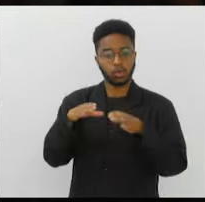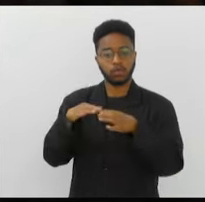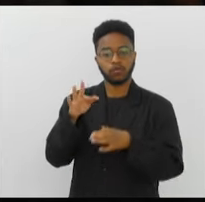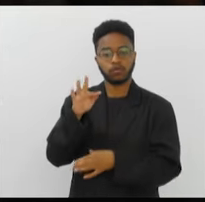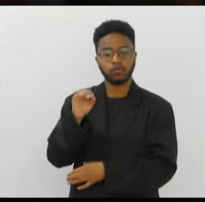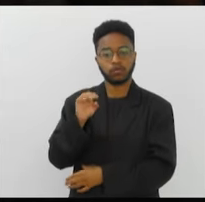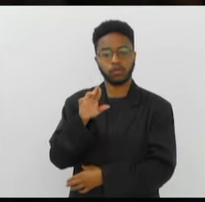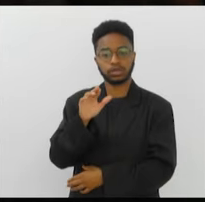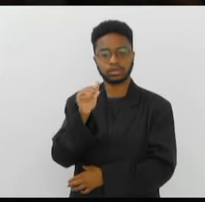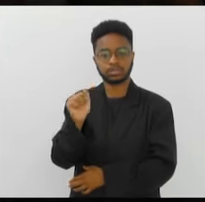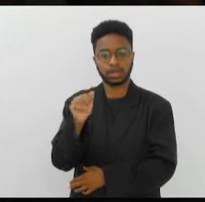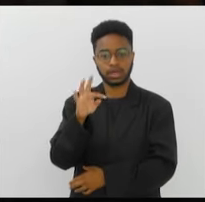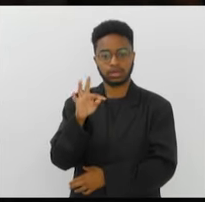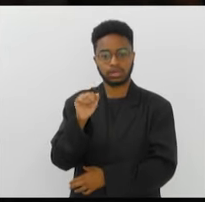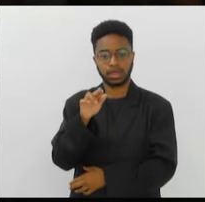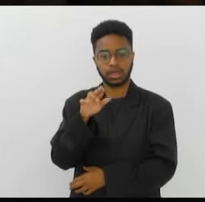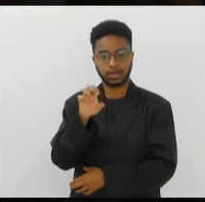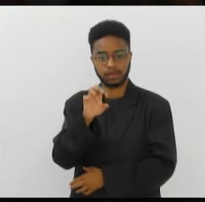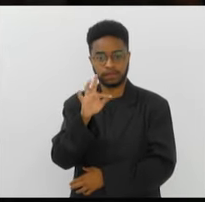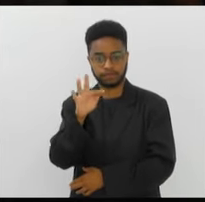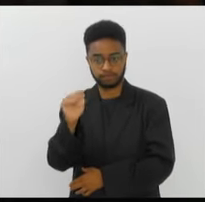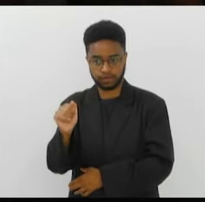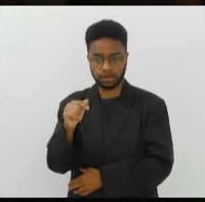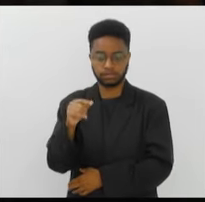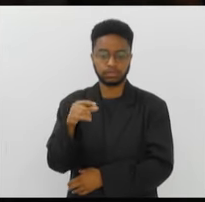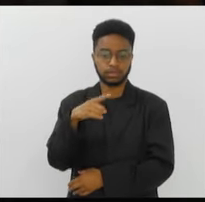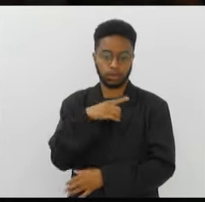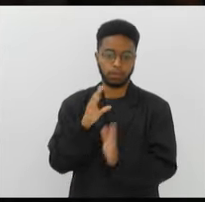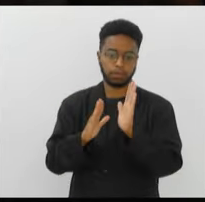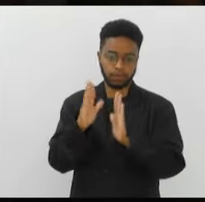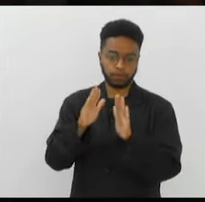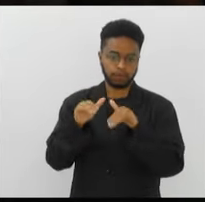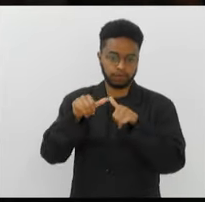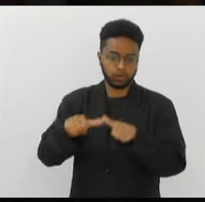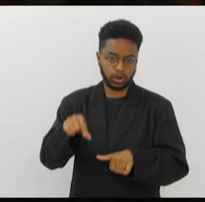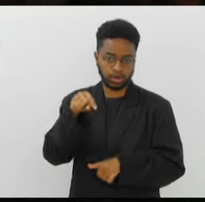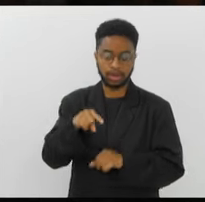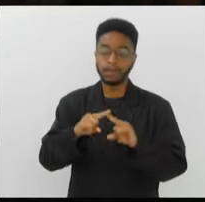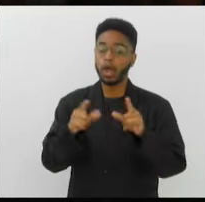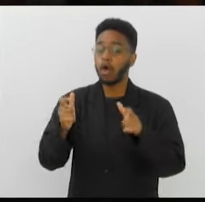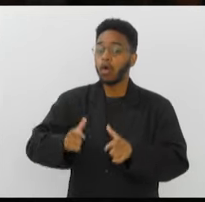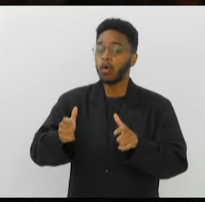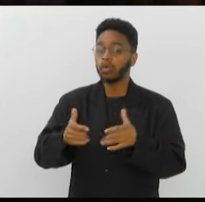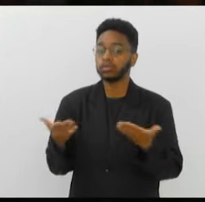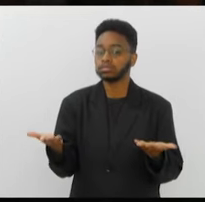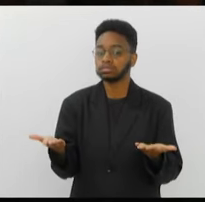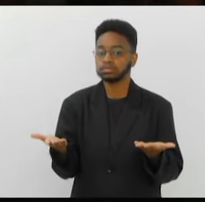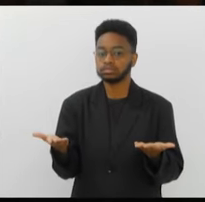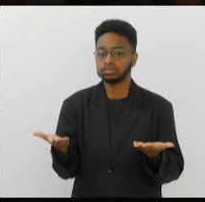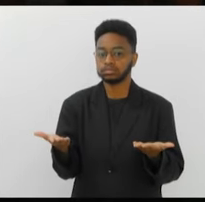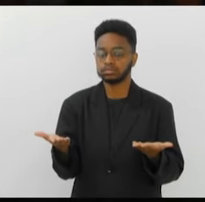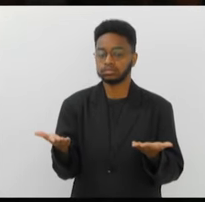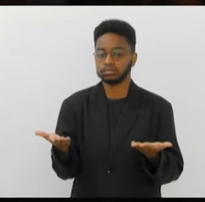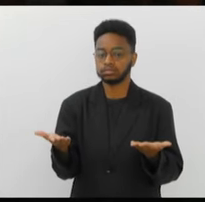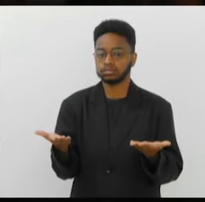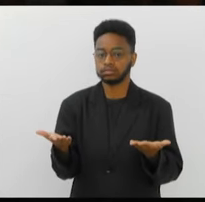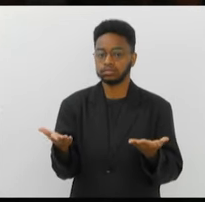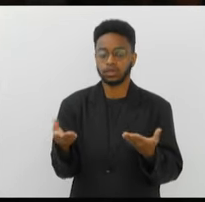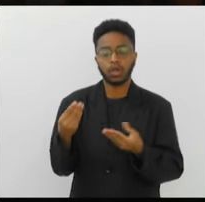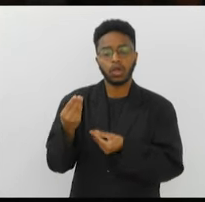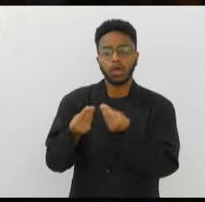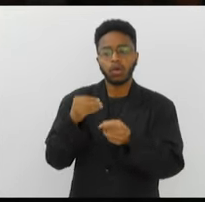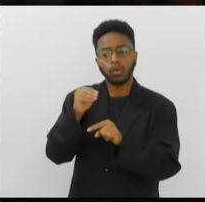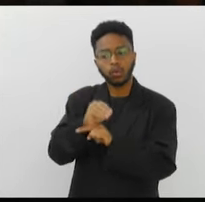força-tarefa que colocou por um período aqui. Cadê essa força-tarefa para